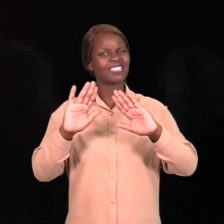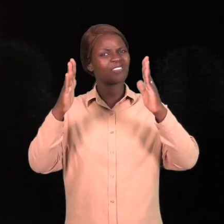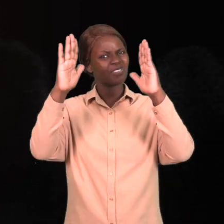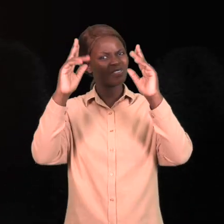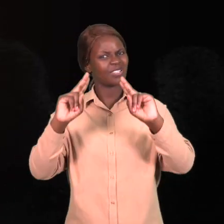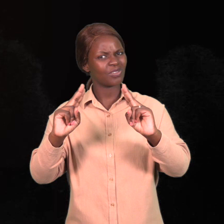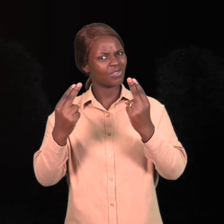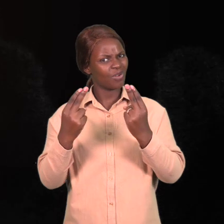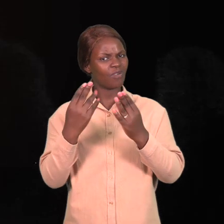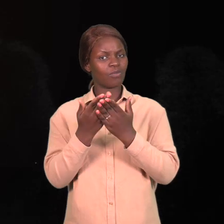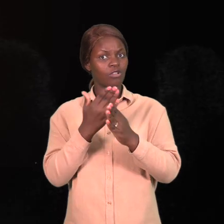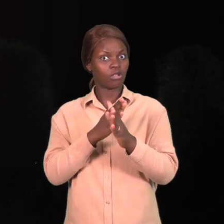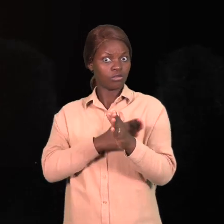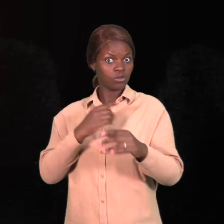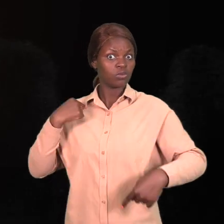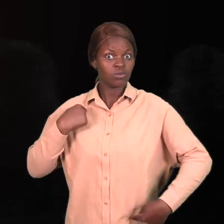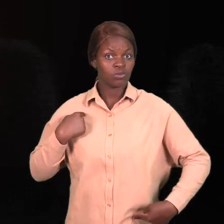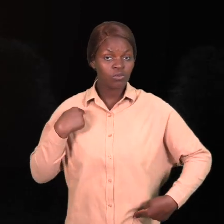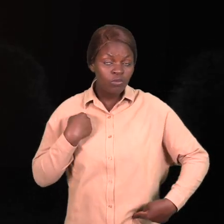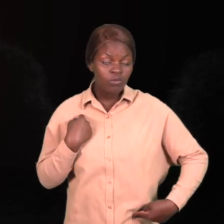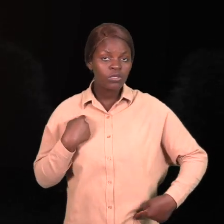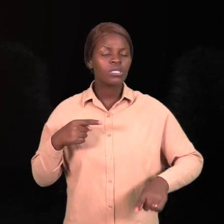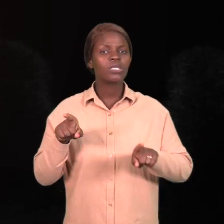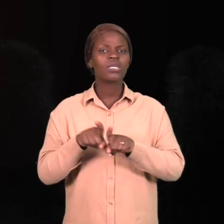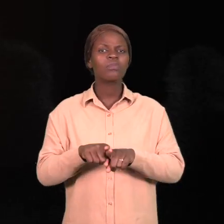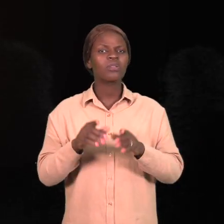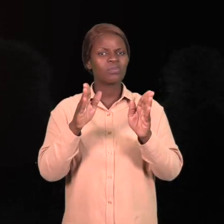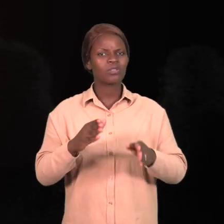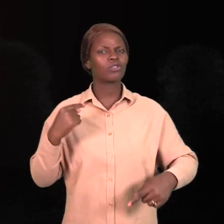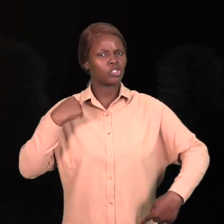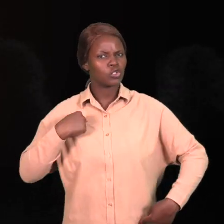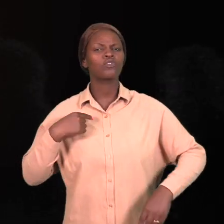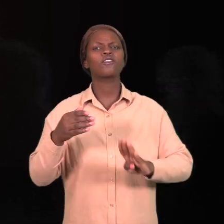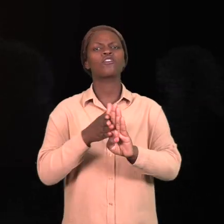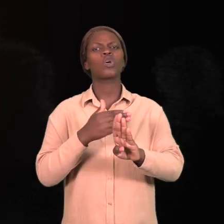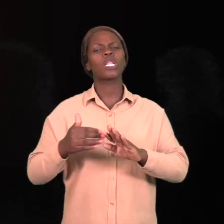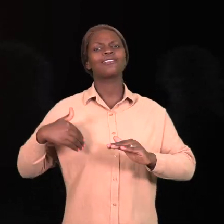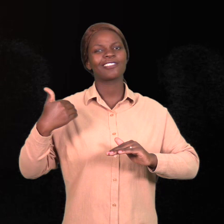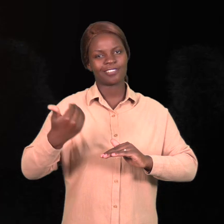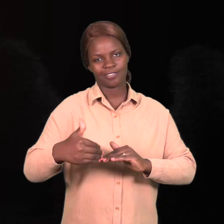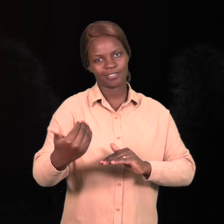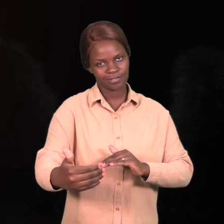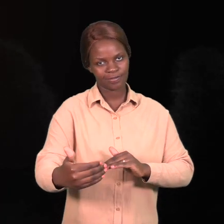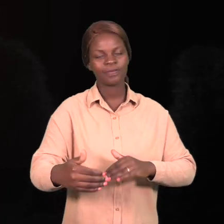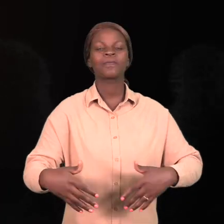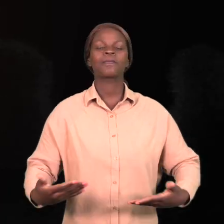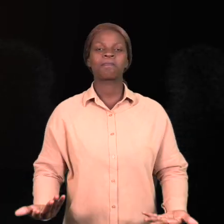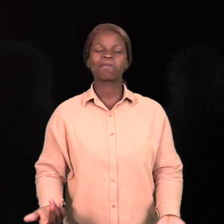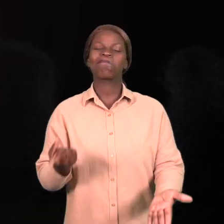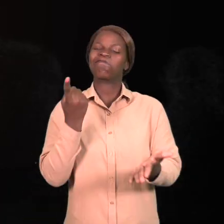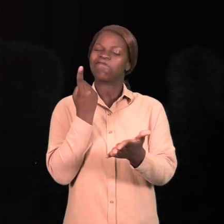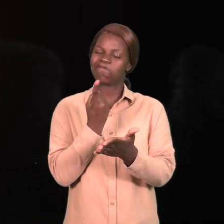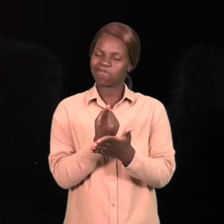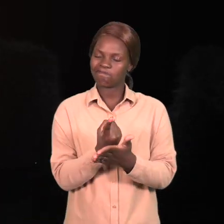em risco de violência. Por isso é que é tão importante e necessário investir em serviços e